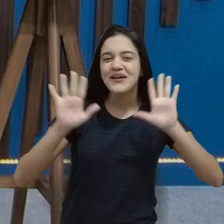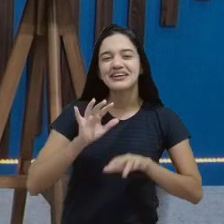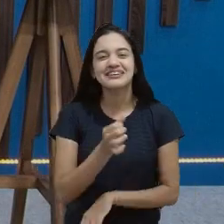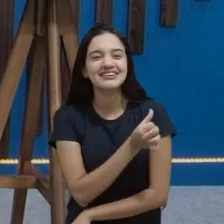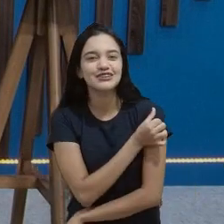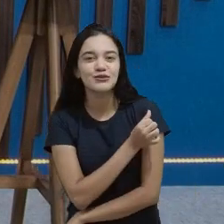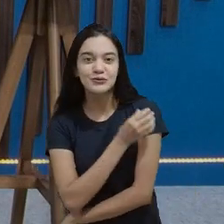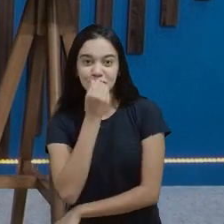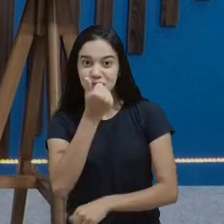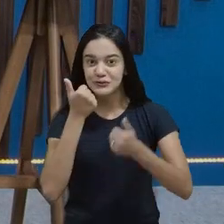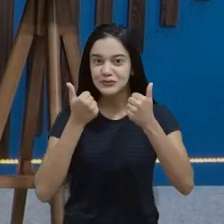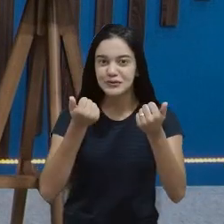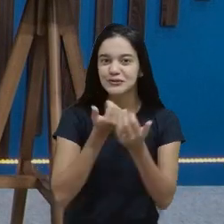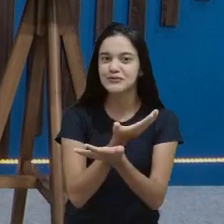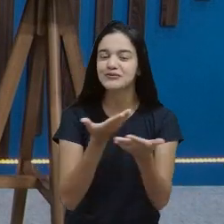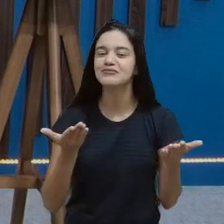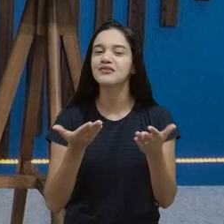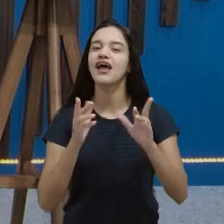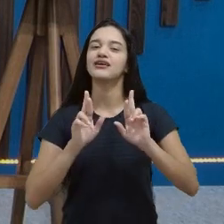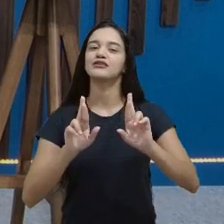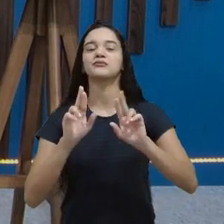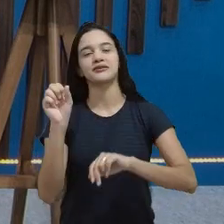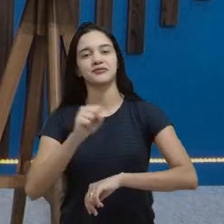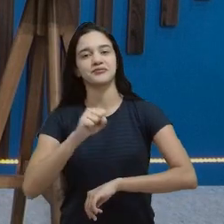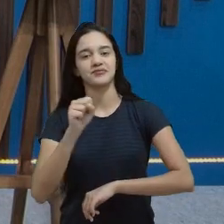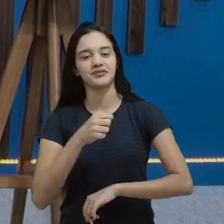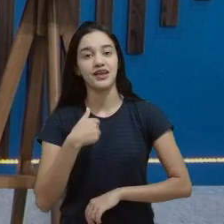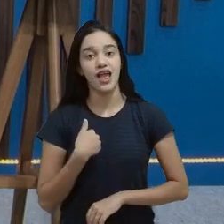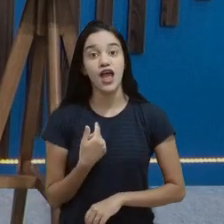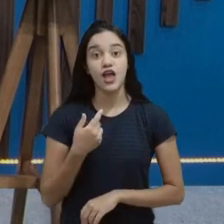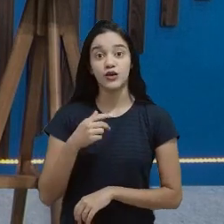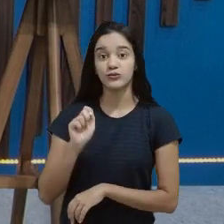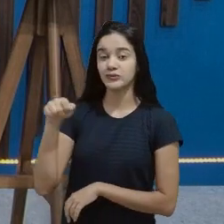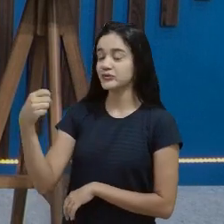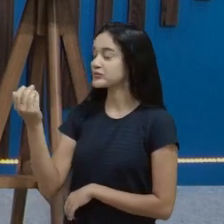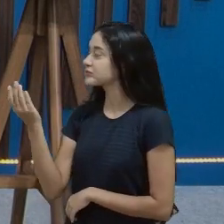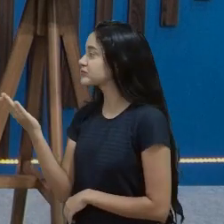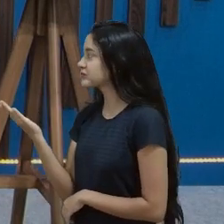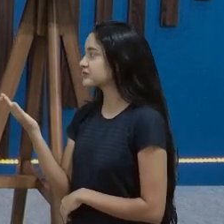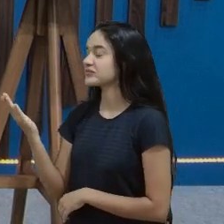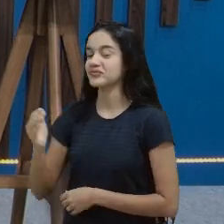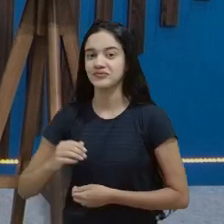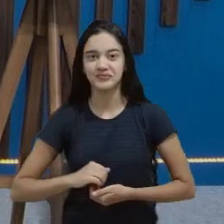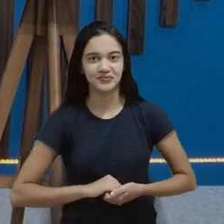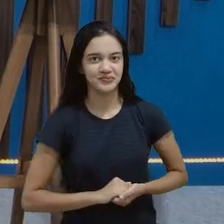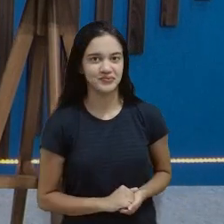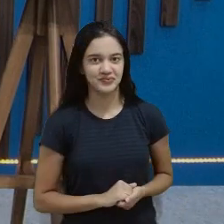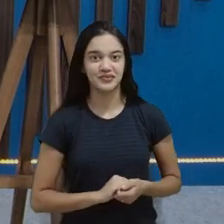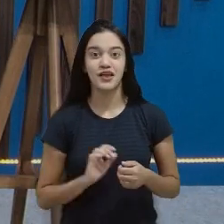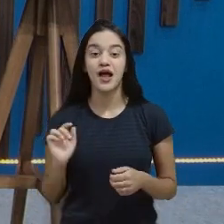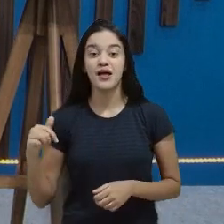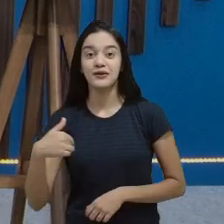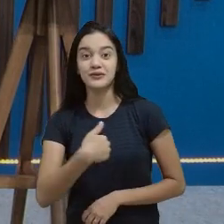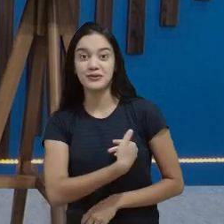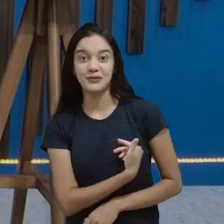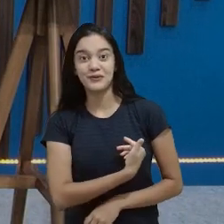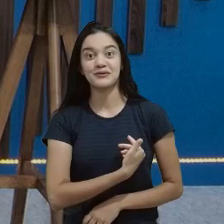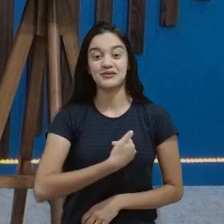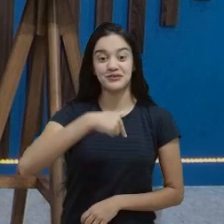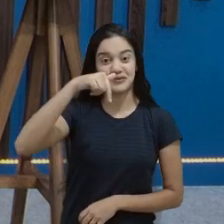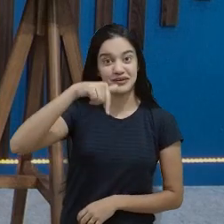sexto ano, tudo bem com vocês? Espero que sim, eu sou a Adriana Maria, este é o meu sinal, estamos